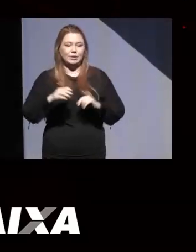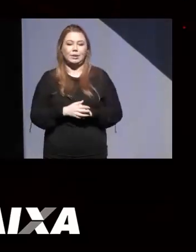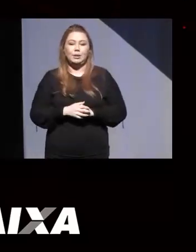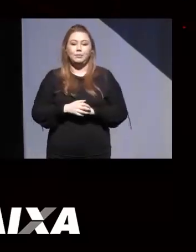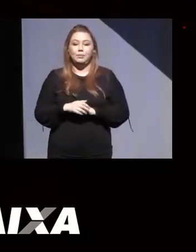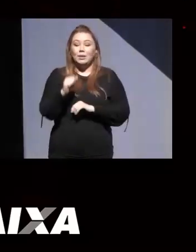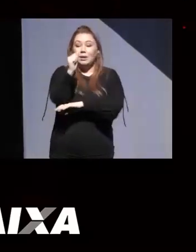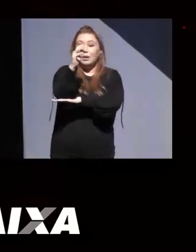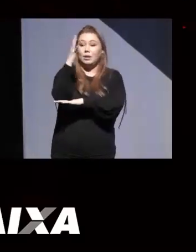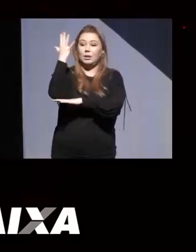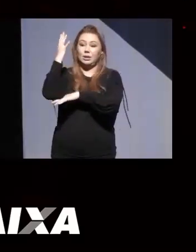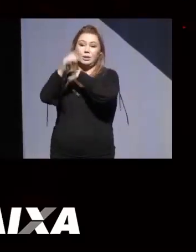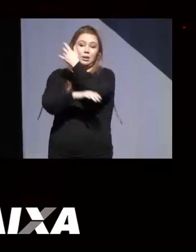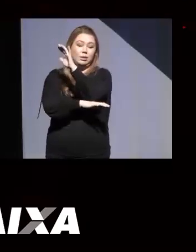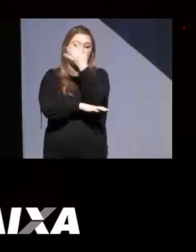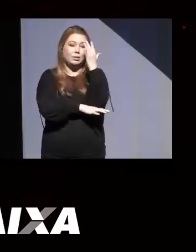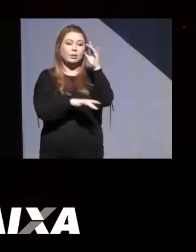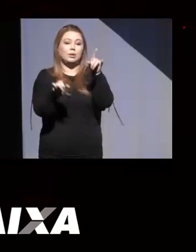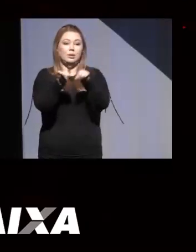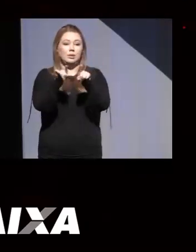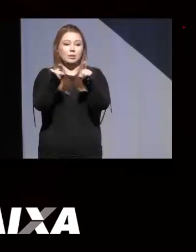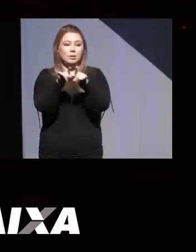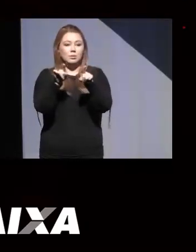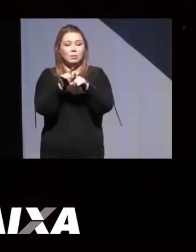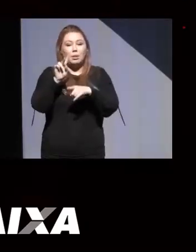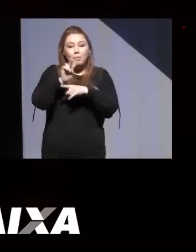ambiente, que acabou sendo